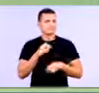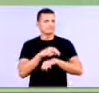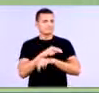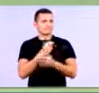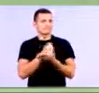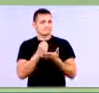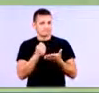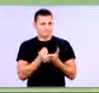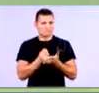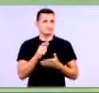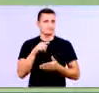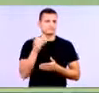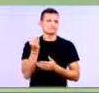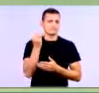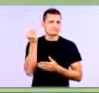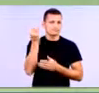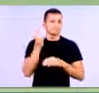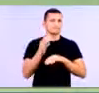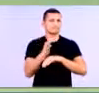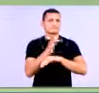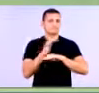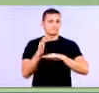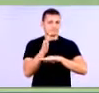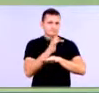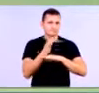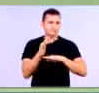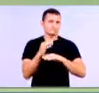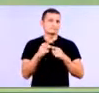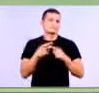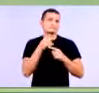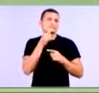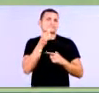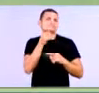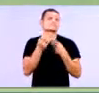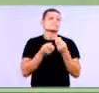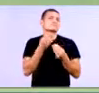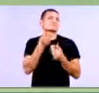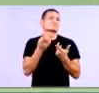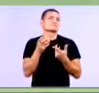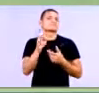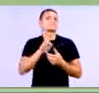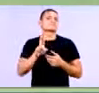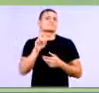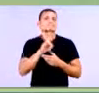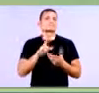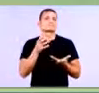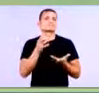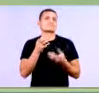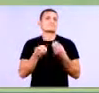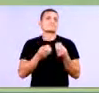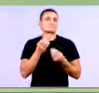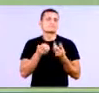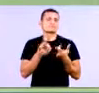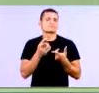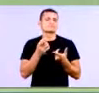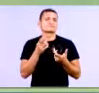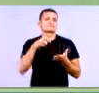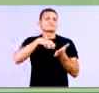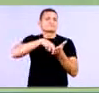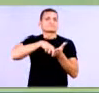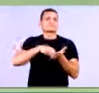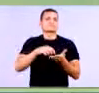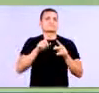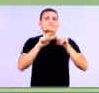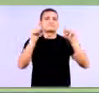é importante que ela seja formalizada. Porque senão como é que você vai aplicar uma penalidade a um funcionário ou